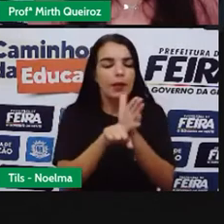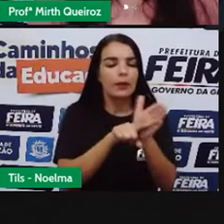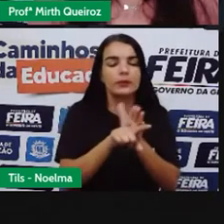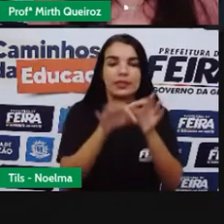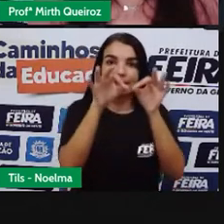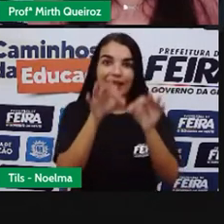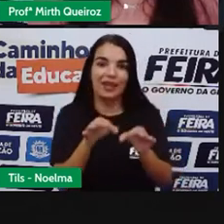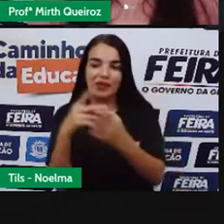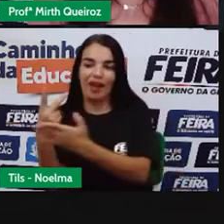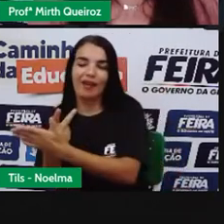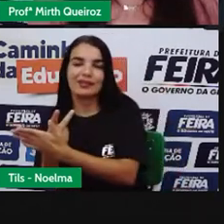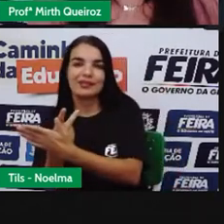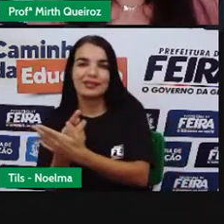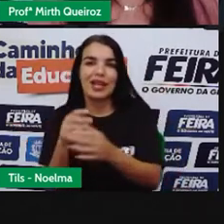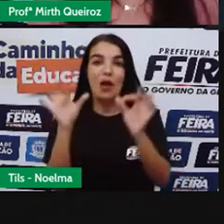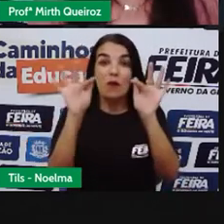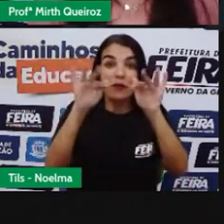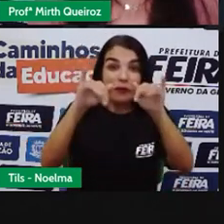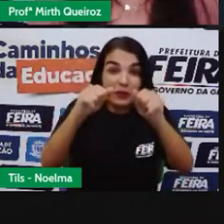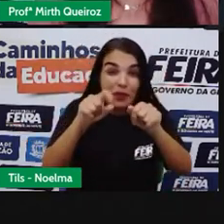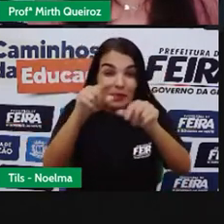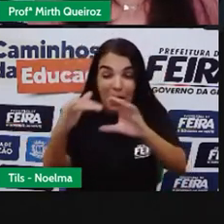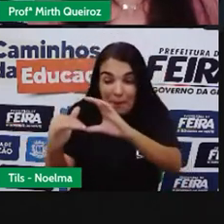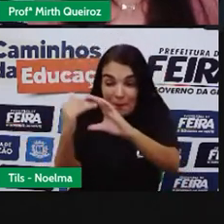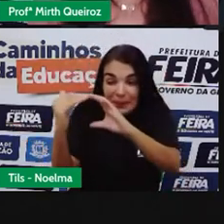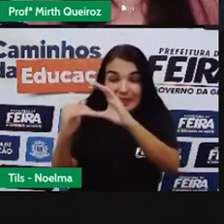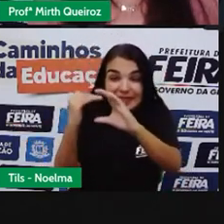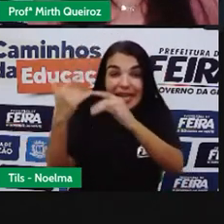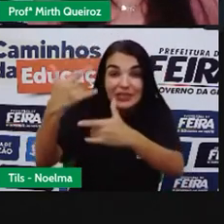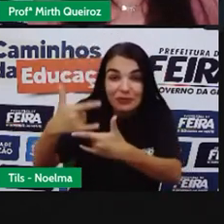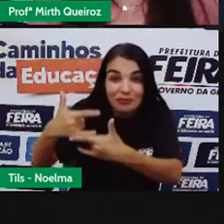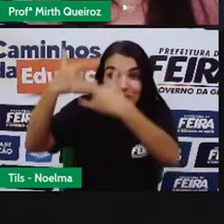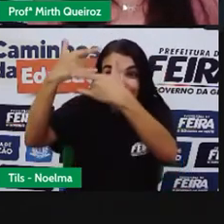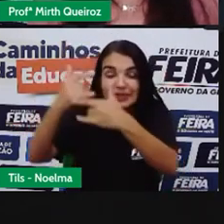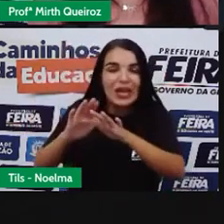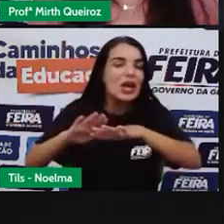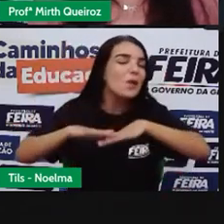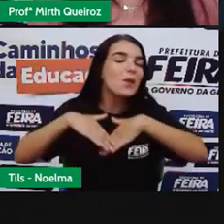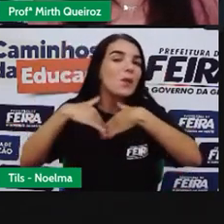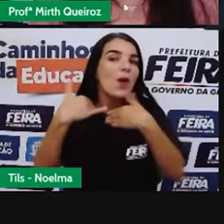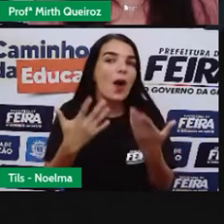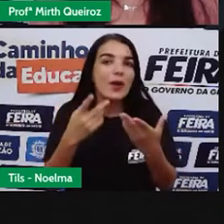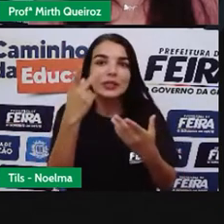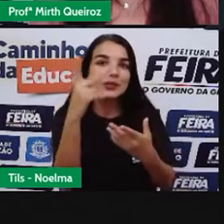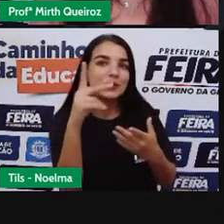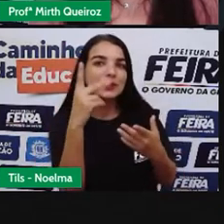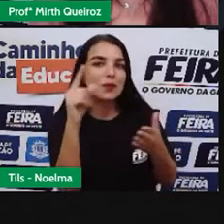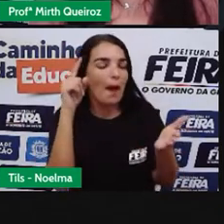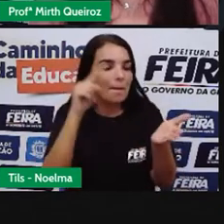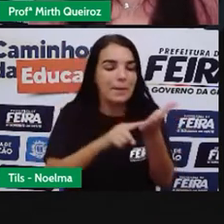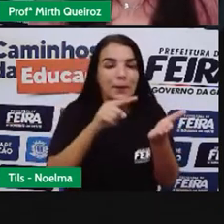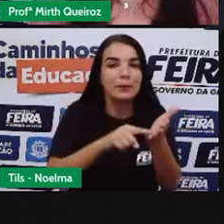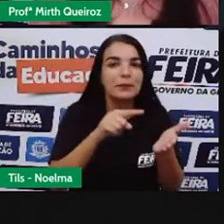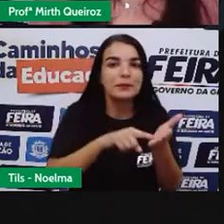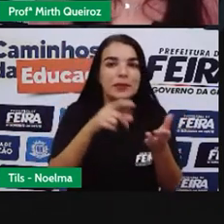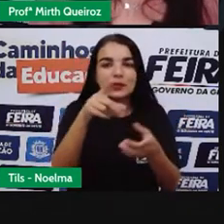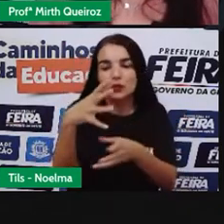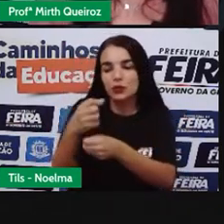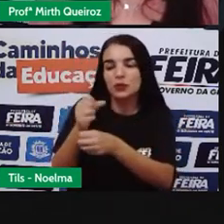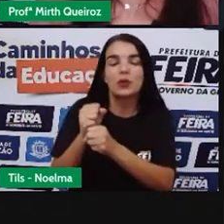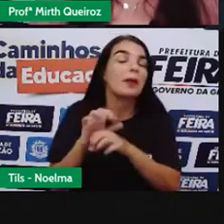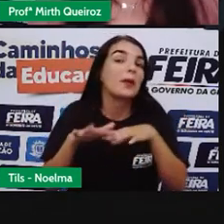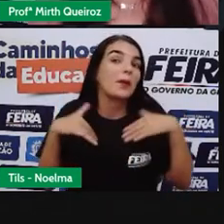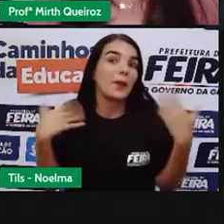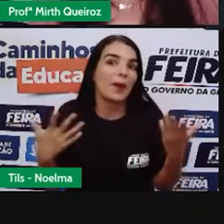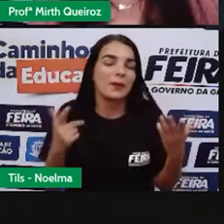final da gincana, comente no chat, né, aí no chat, qual foi a sua pontuação e veremos quem foi que acertou